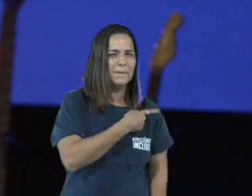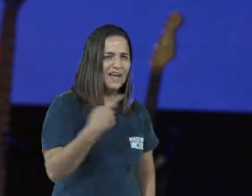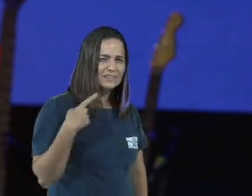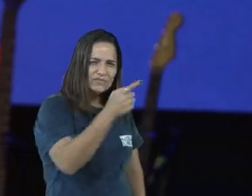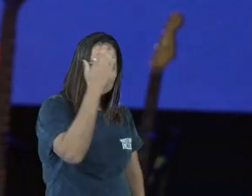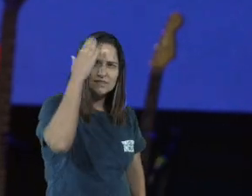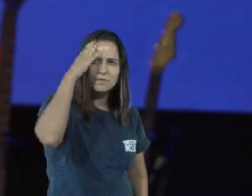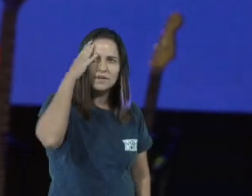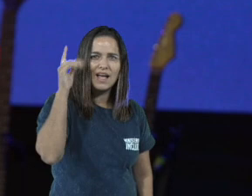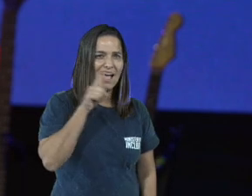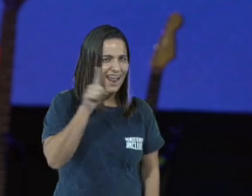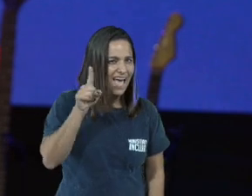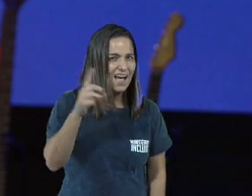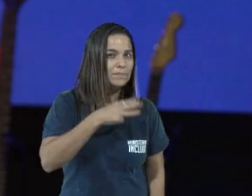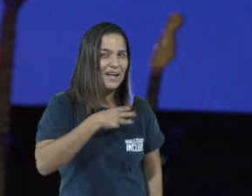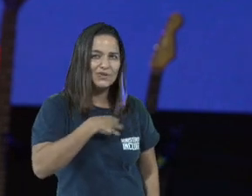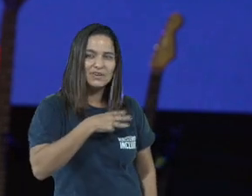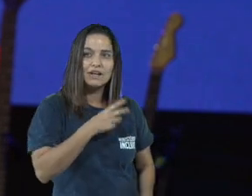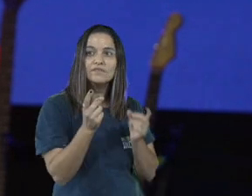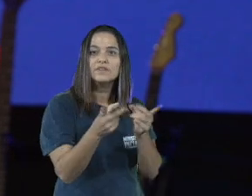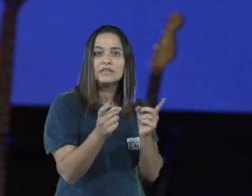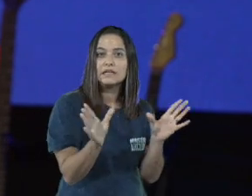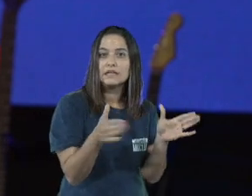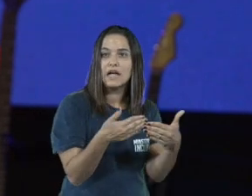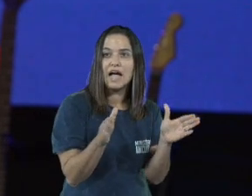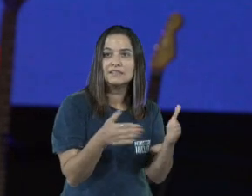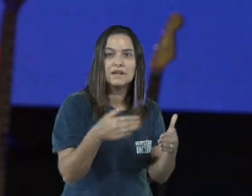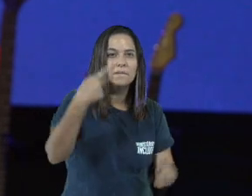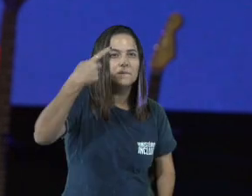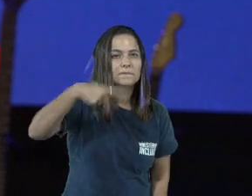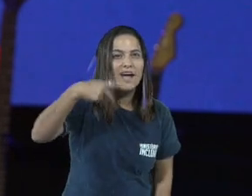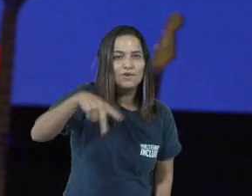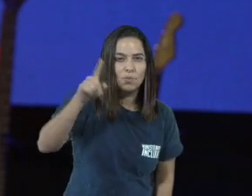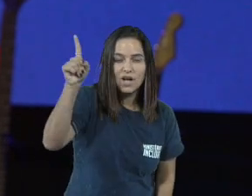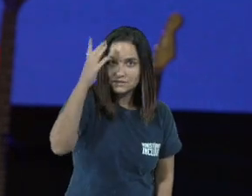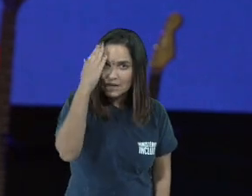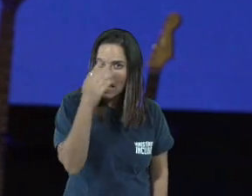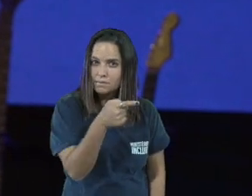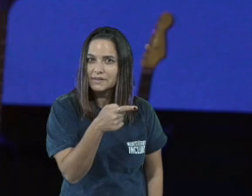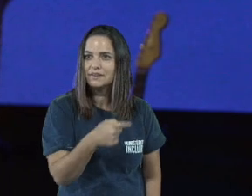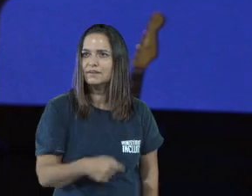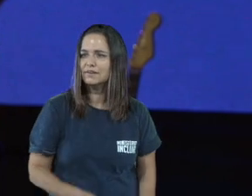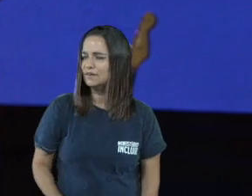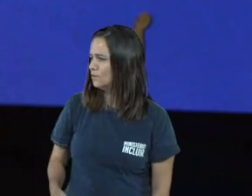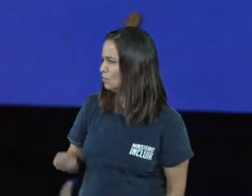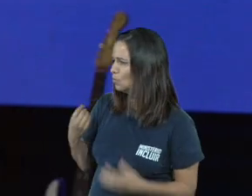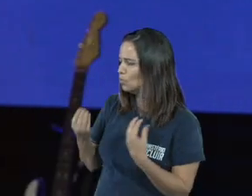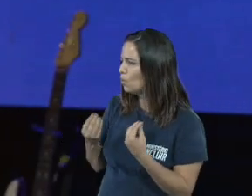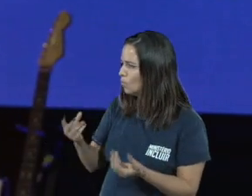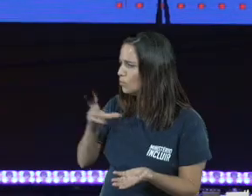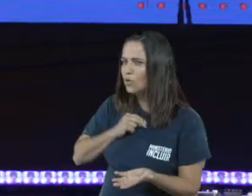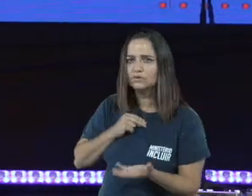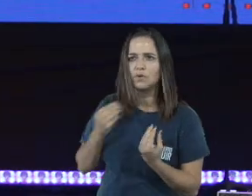céu cara o pastor não quer fazer uma coisa não para minha mensagem tendo mais longe tá bom deixa aprender está